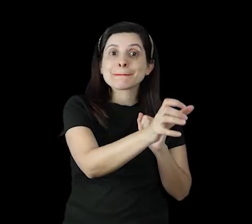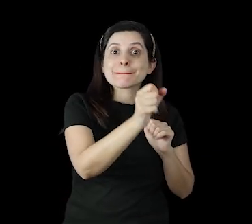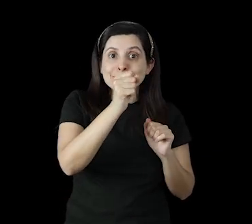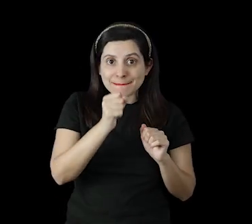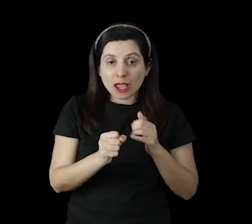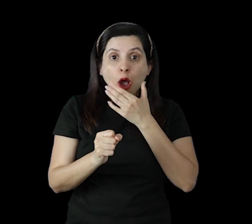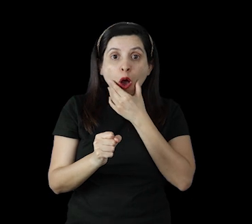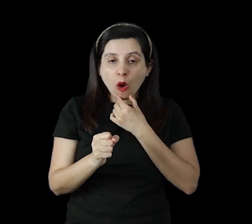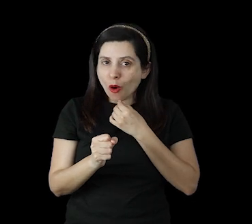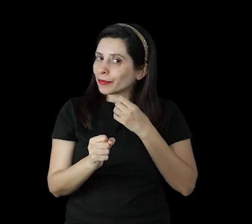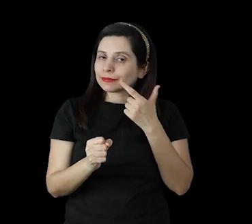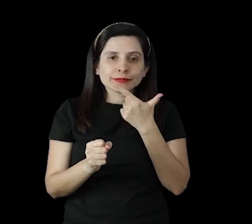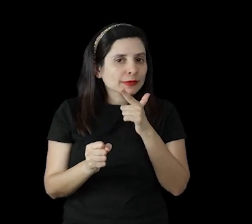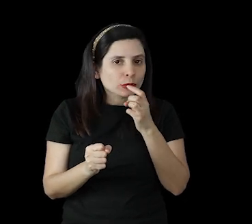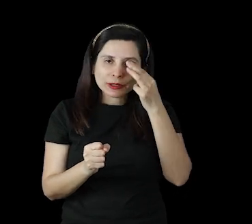no lugar do marido.